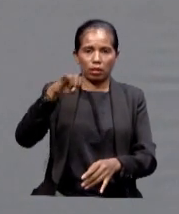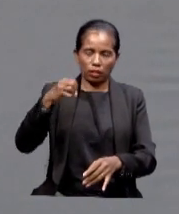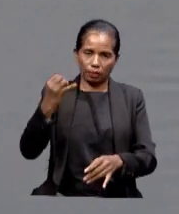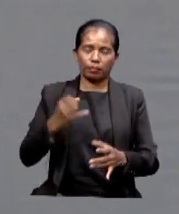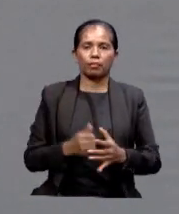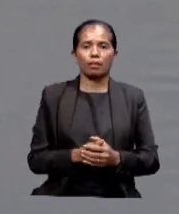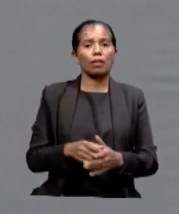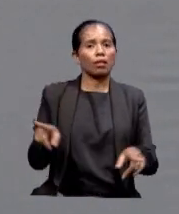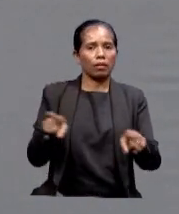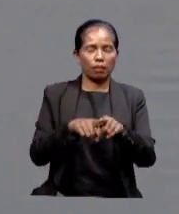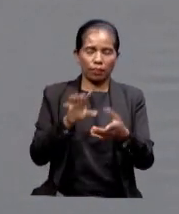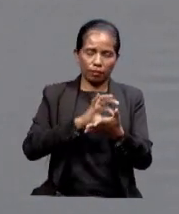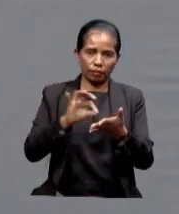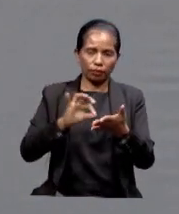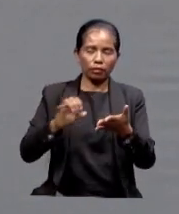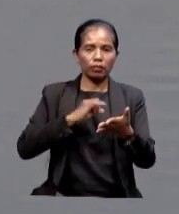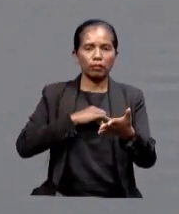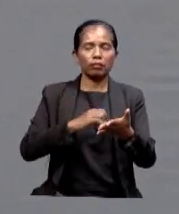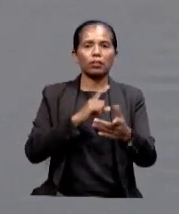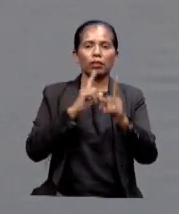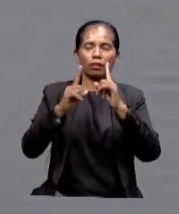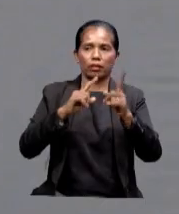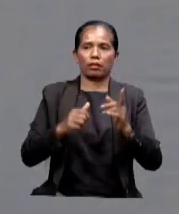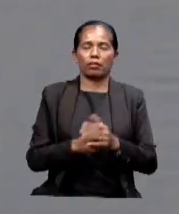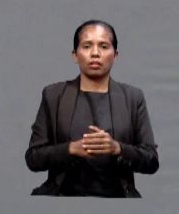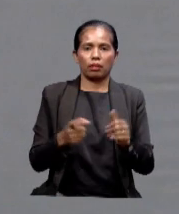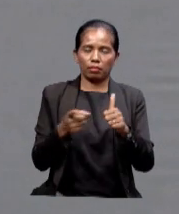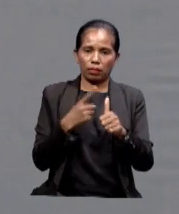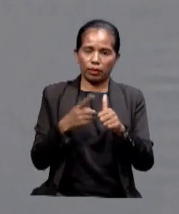Anessa Joaquere, e há um comentário inicial.